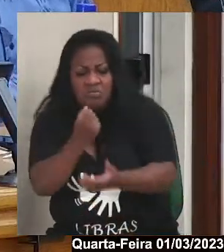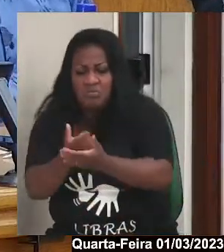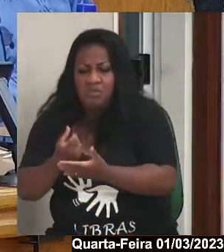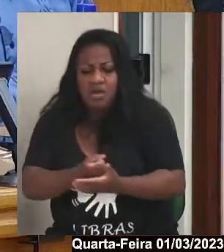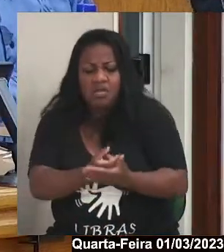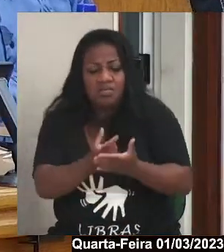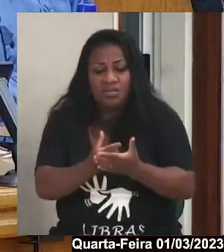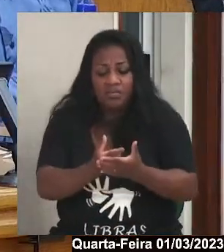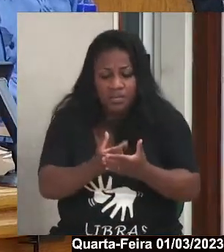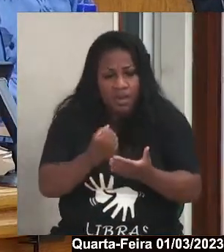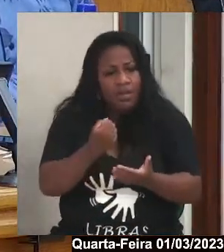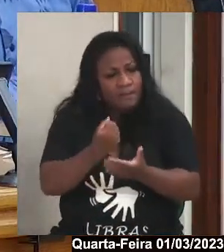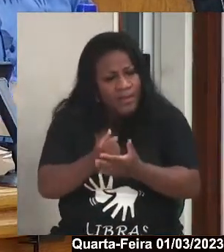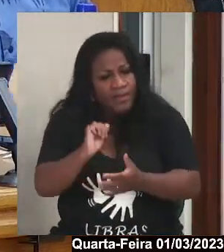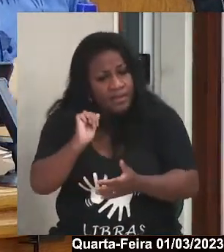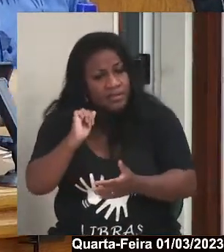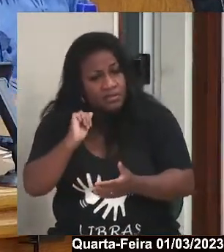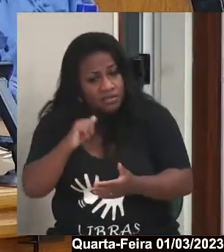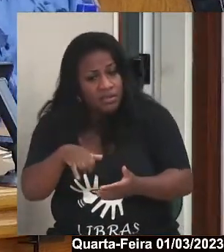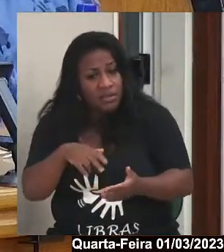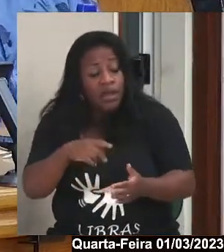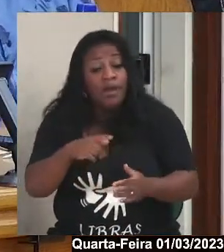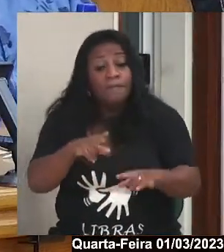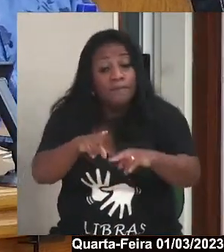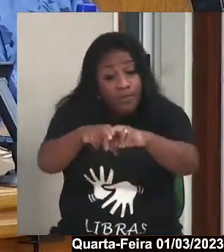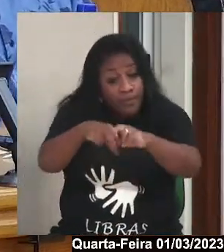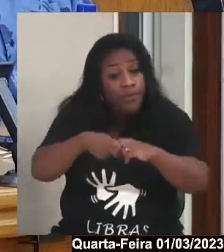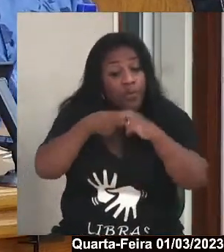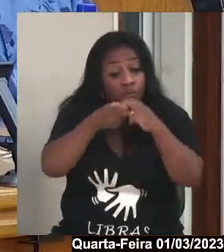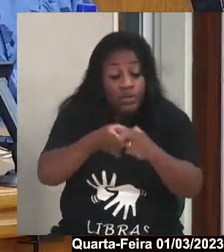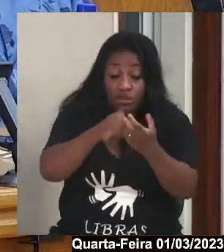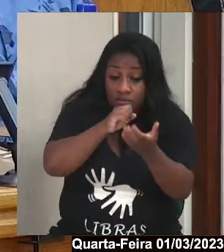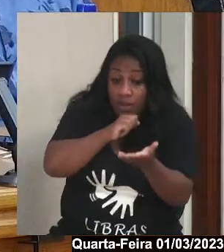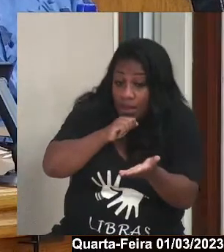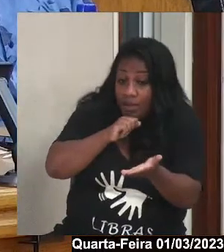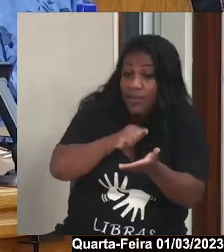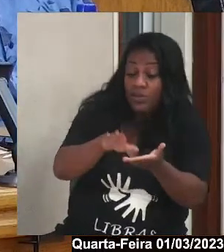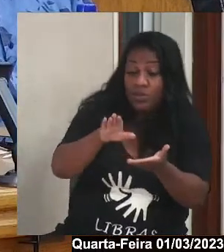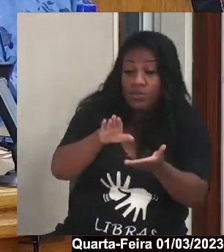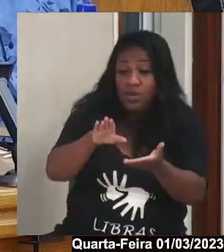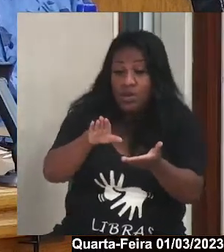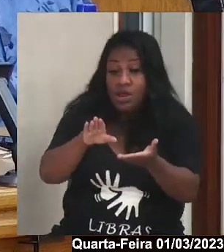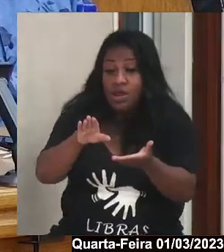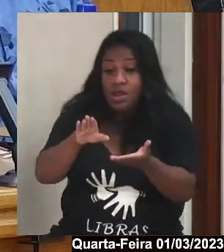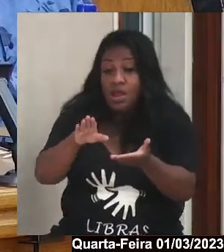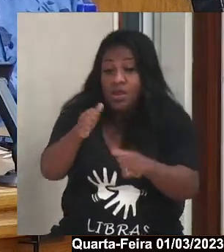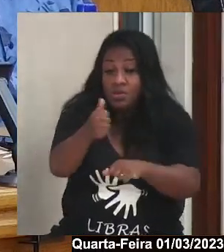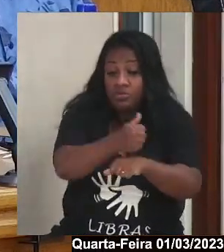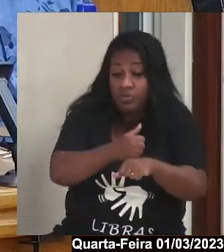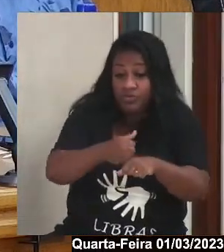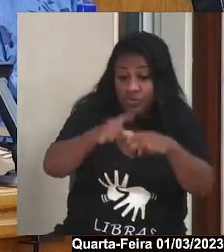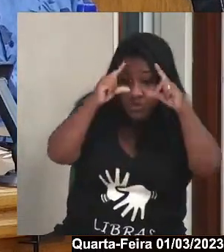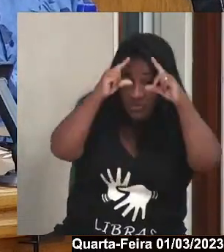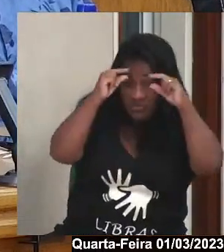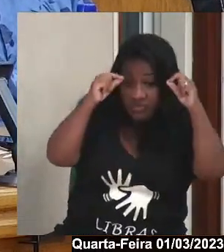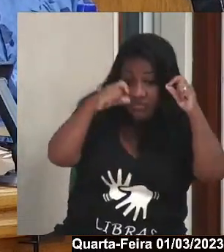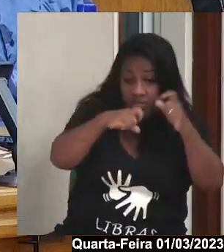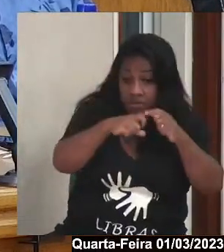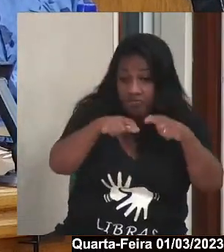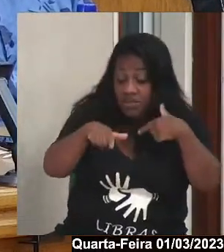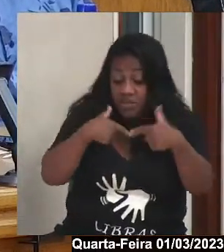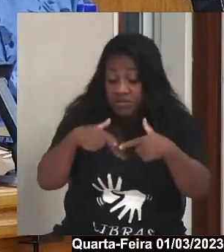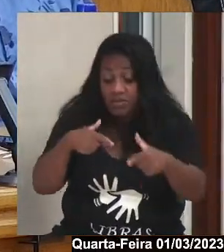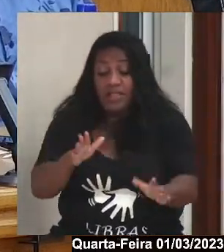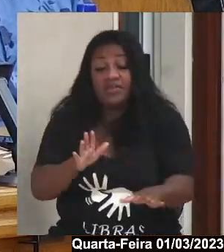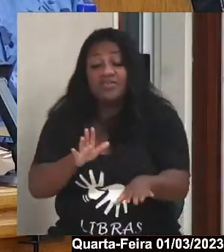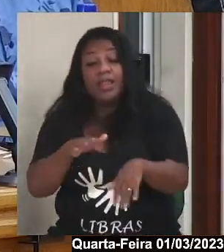eles vão querer ajustar as contas. Então, disso você pode ter certeza, Adriano. Rabo preso o prefeito não tem. E é só quem tem, quem não pode ter